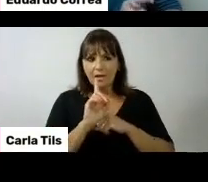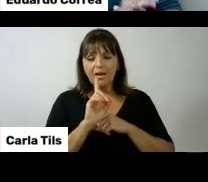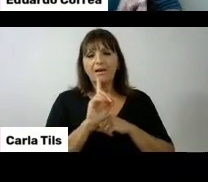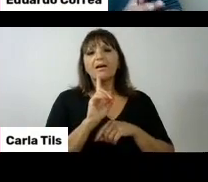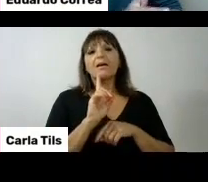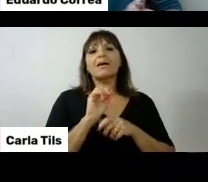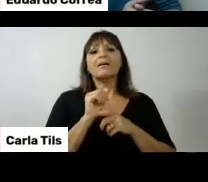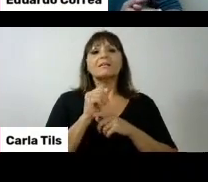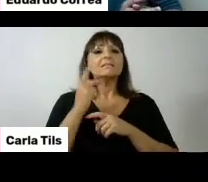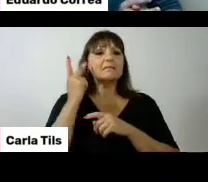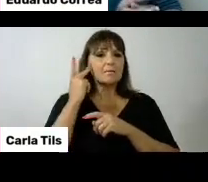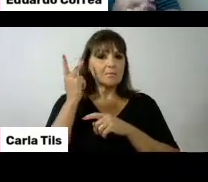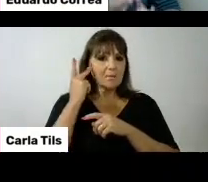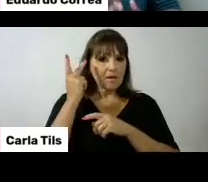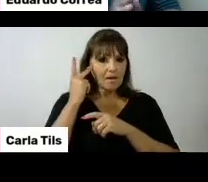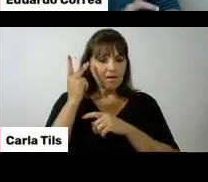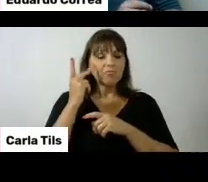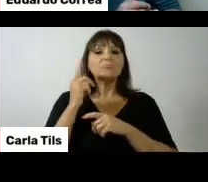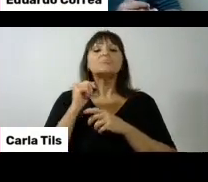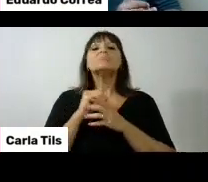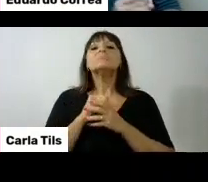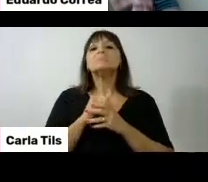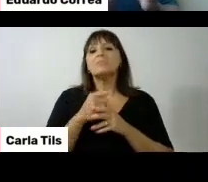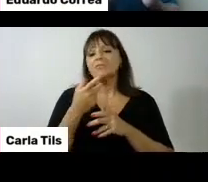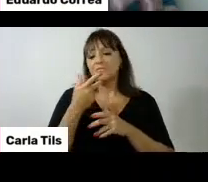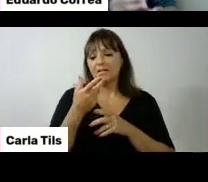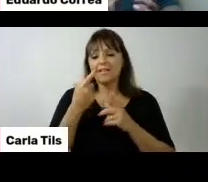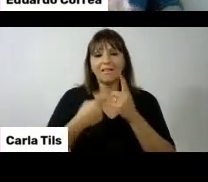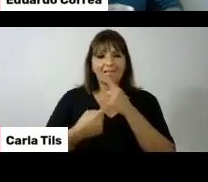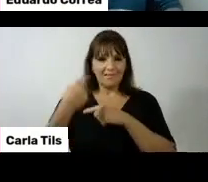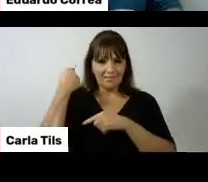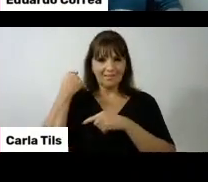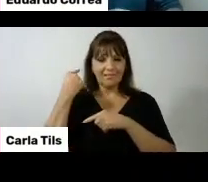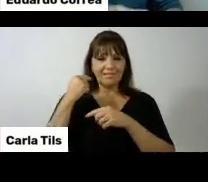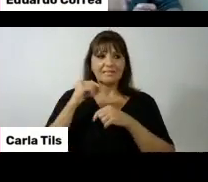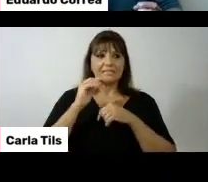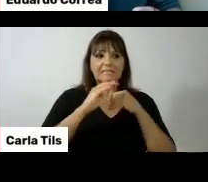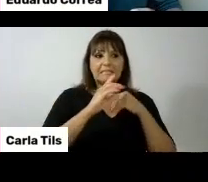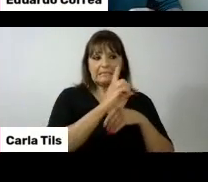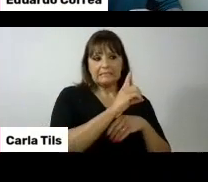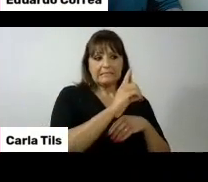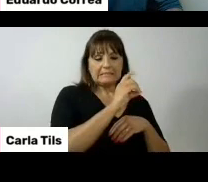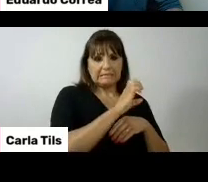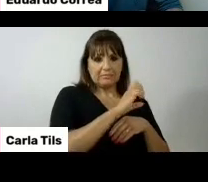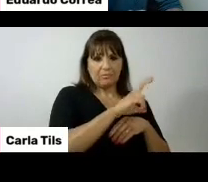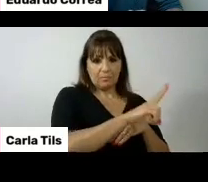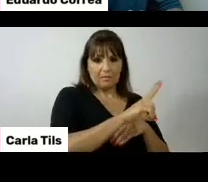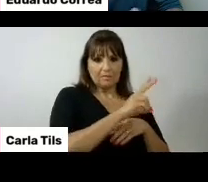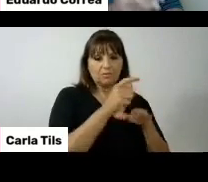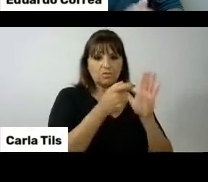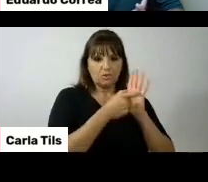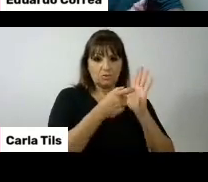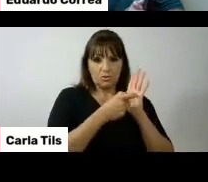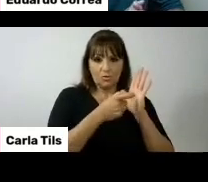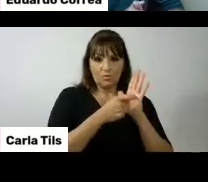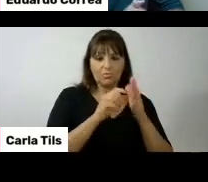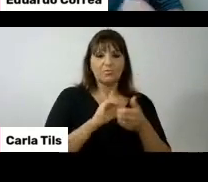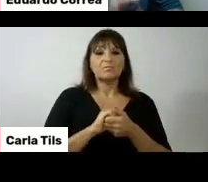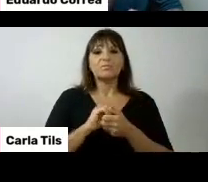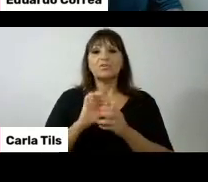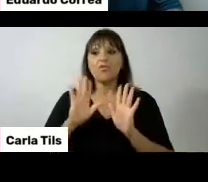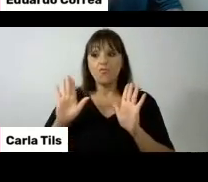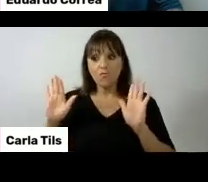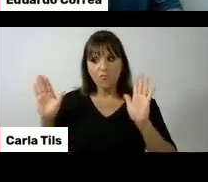São Paulo, TDC Business, onde eu falei sobre desenvolver software, mas com DNA voltado para